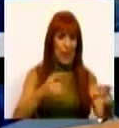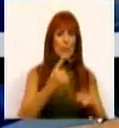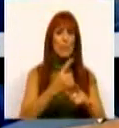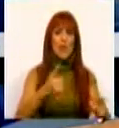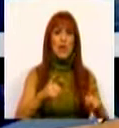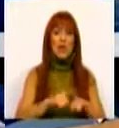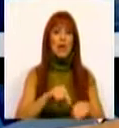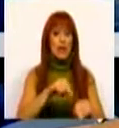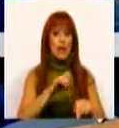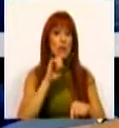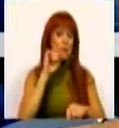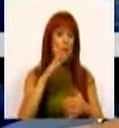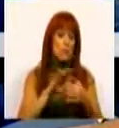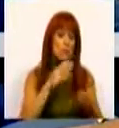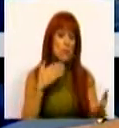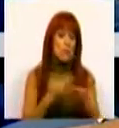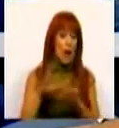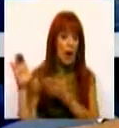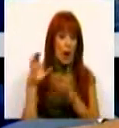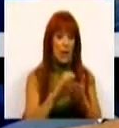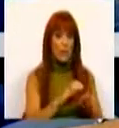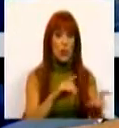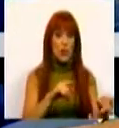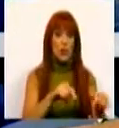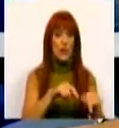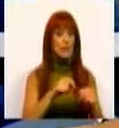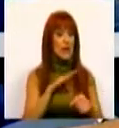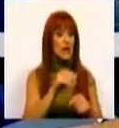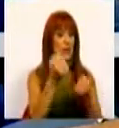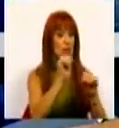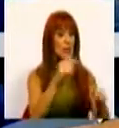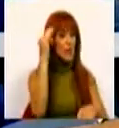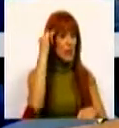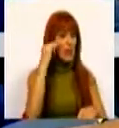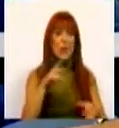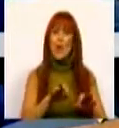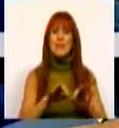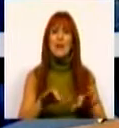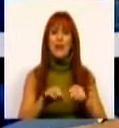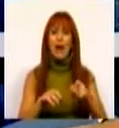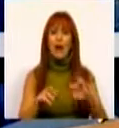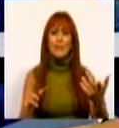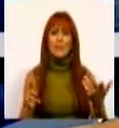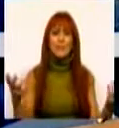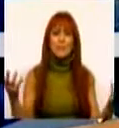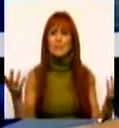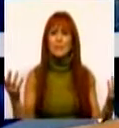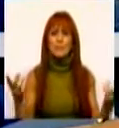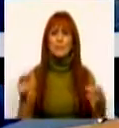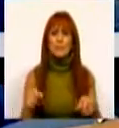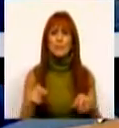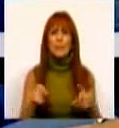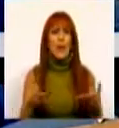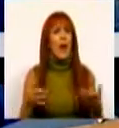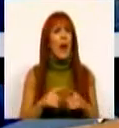em que tal seja adequado para o financiamento do PAEF da Região Autónoma da Madeira. Isso não quer dizer necessariamente que